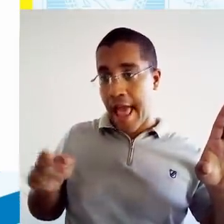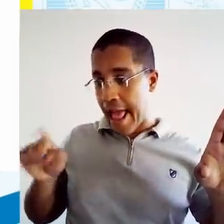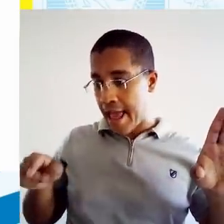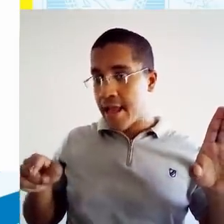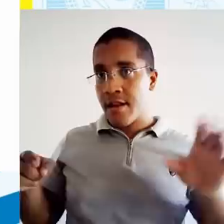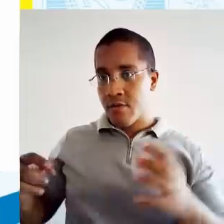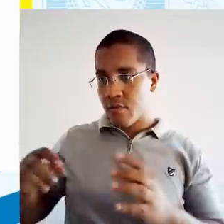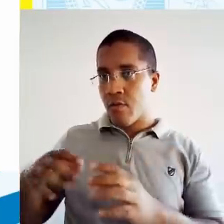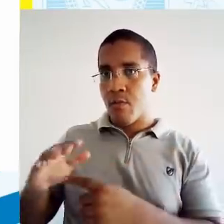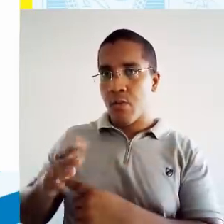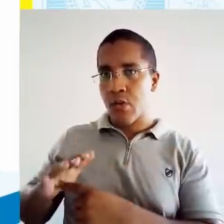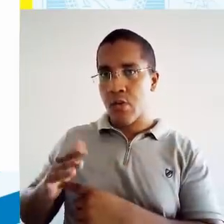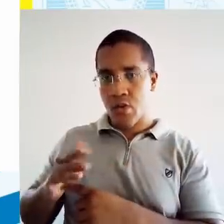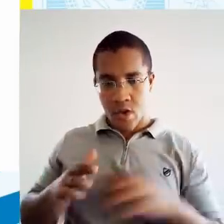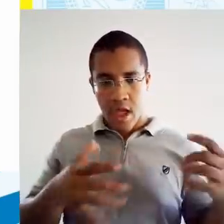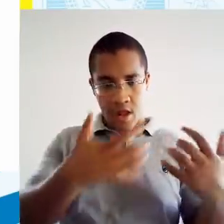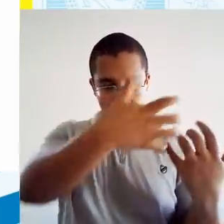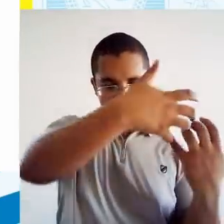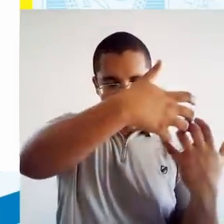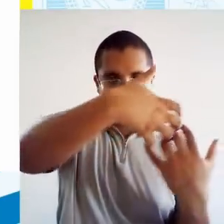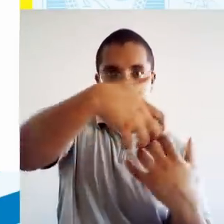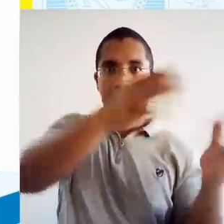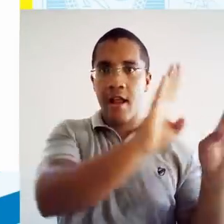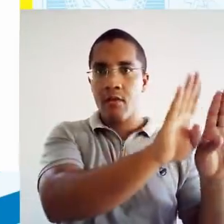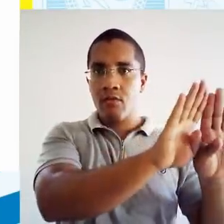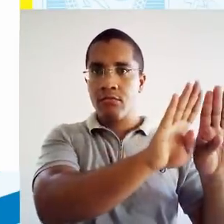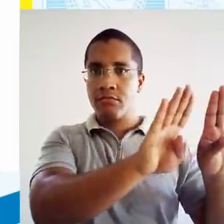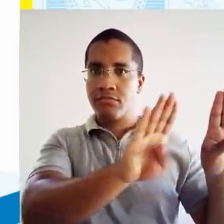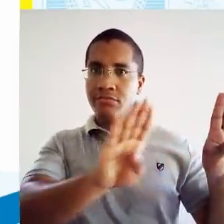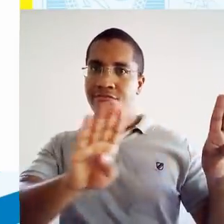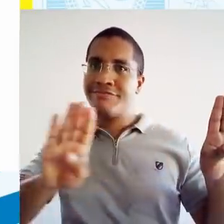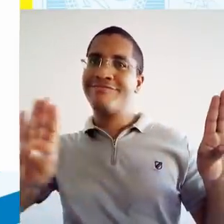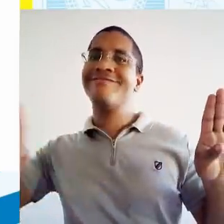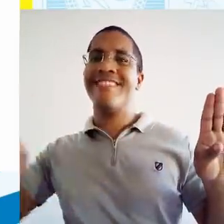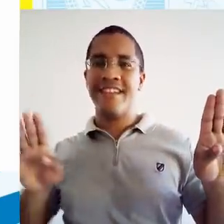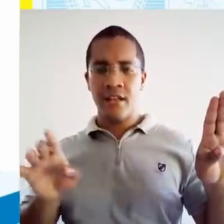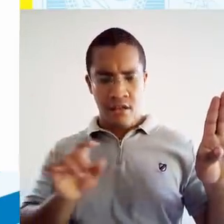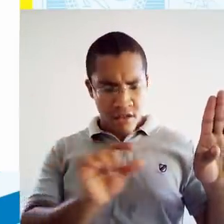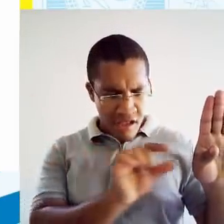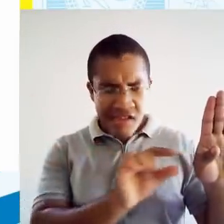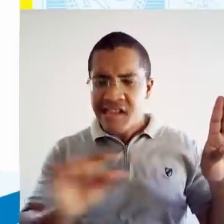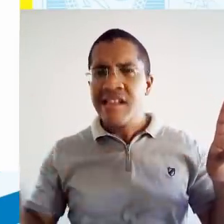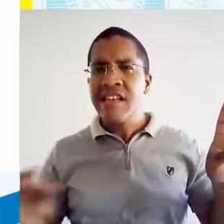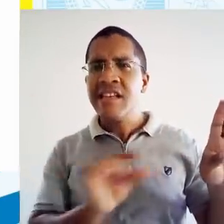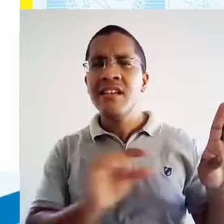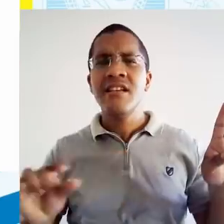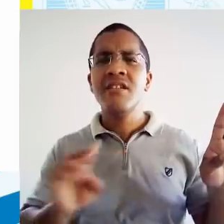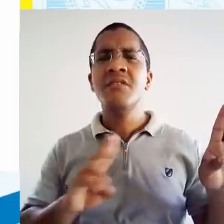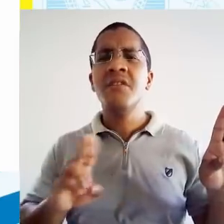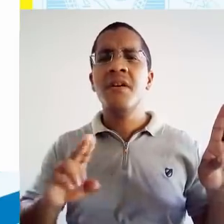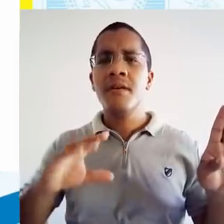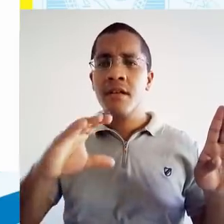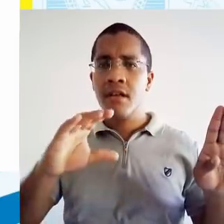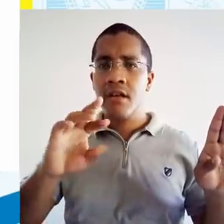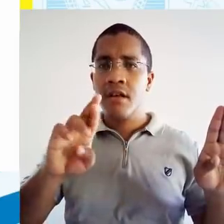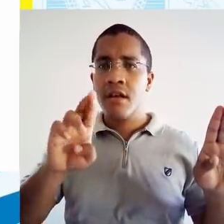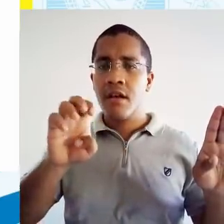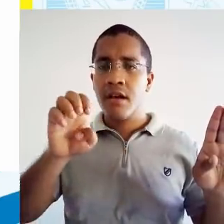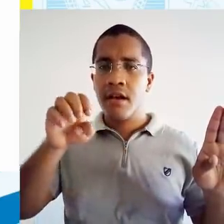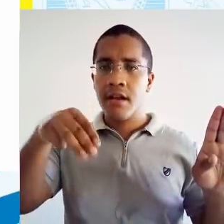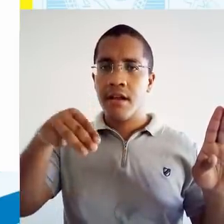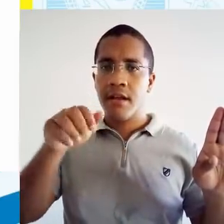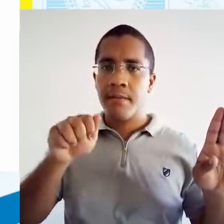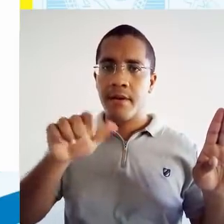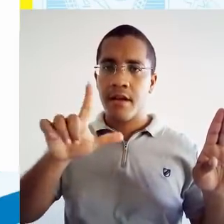controle remoto ele vai passar? Então isso daí a gente chama de cremalheira. Esses portões